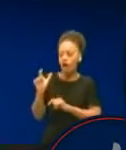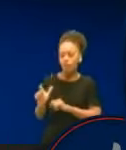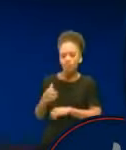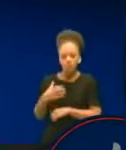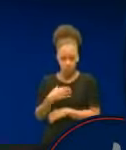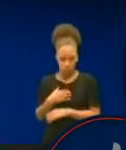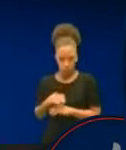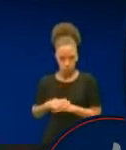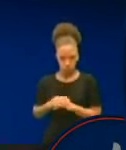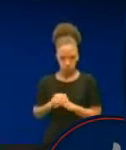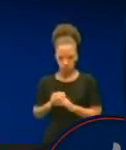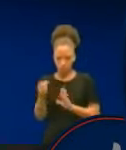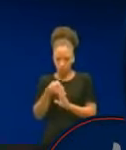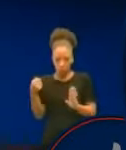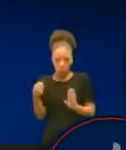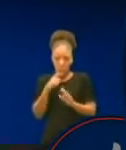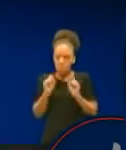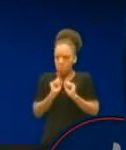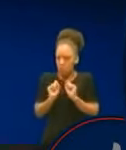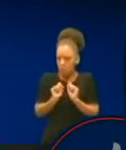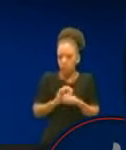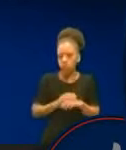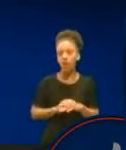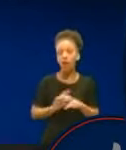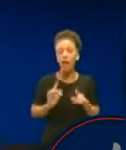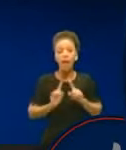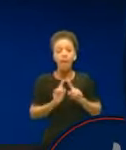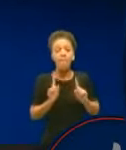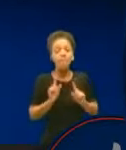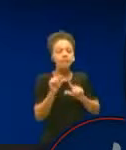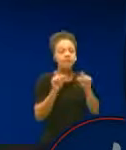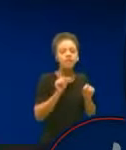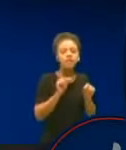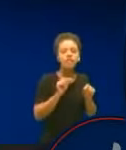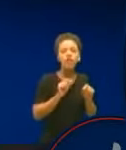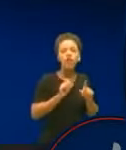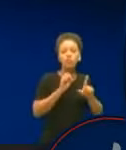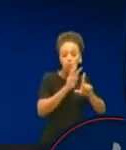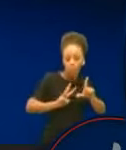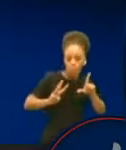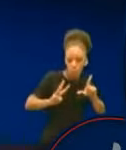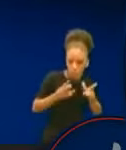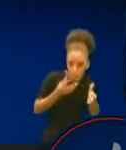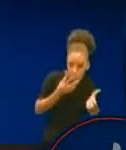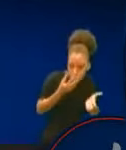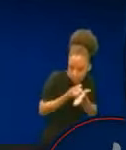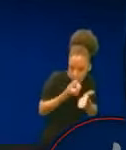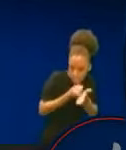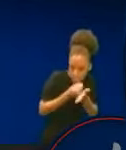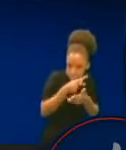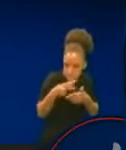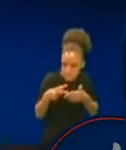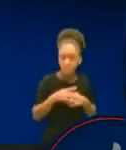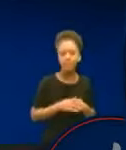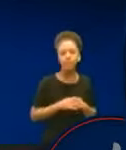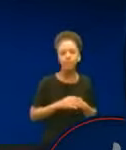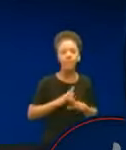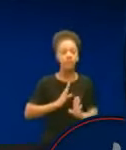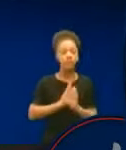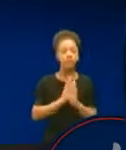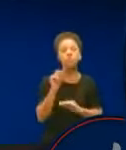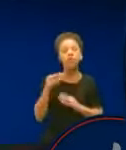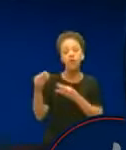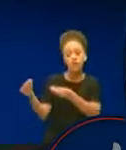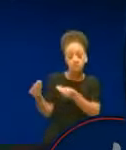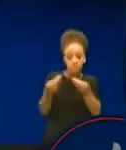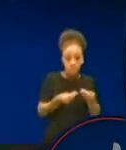Via é líder absoluta. E elas vão escolher seus produtos Boa no tarde, Super Juliana. App Casas Bahia e receber durante o Via Investor Day